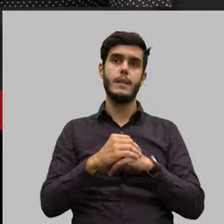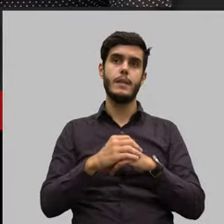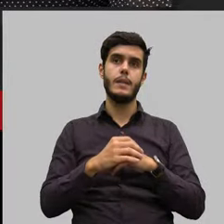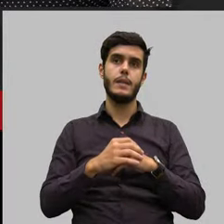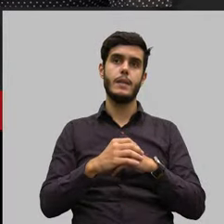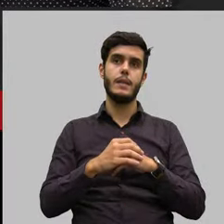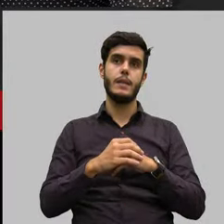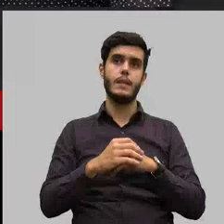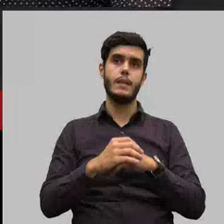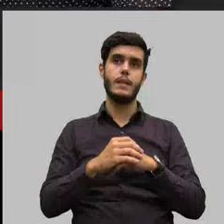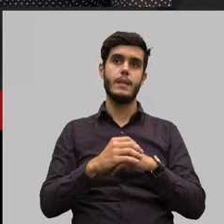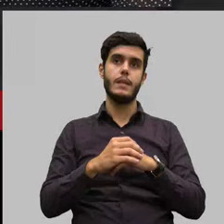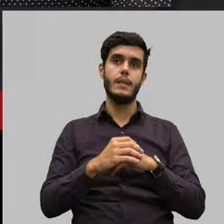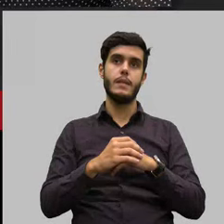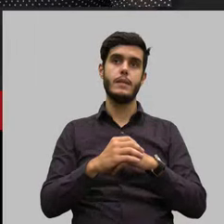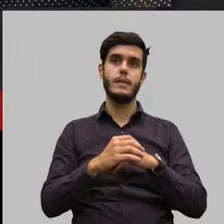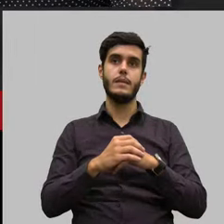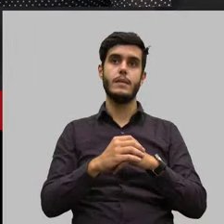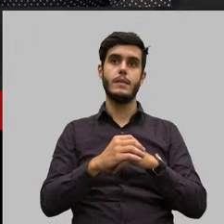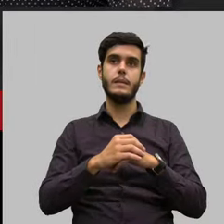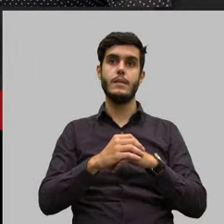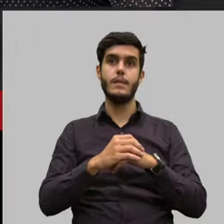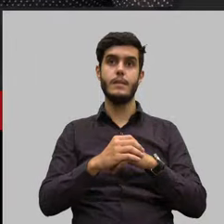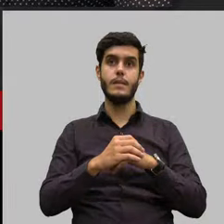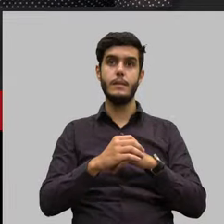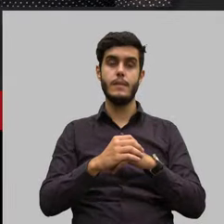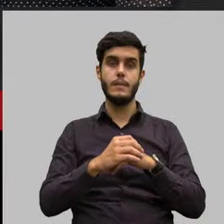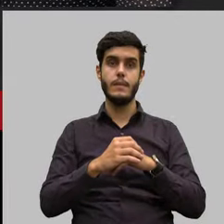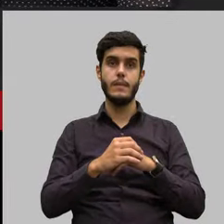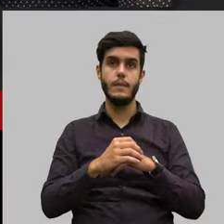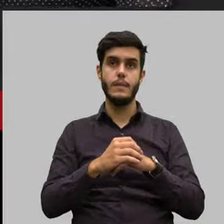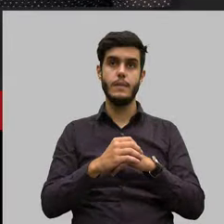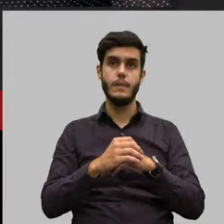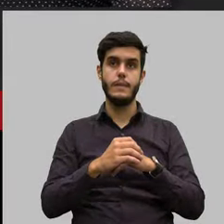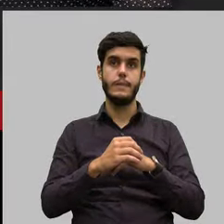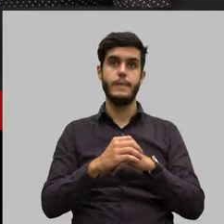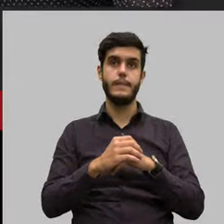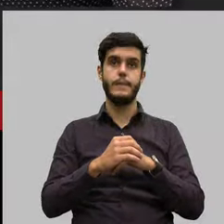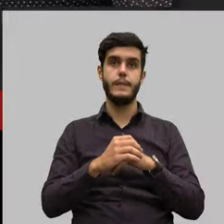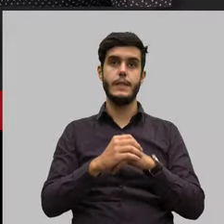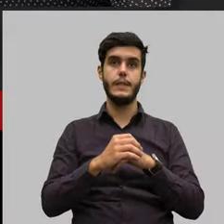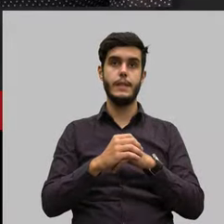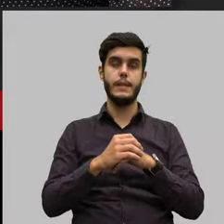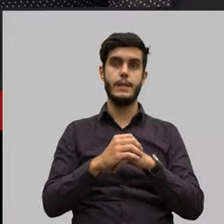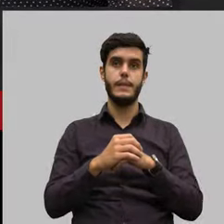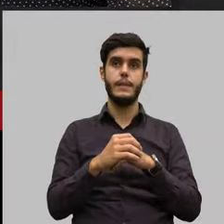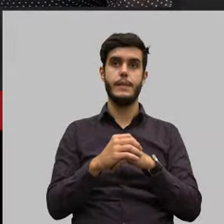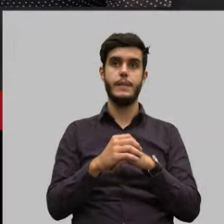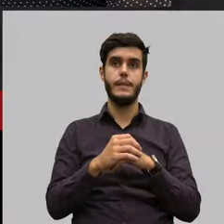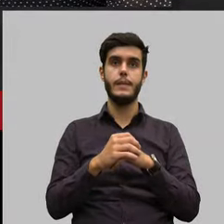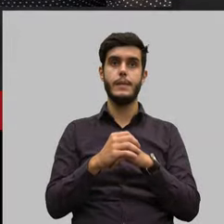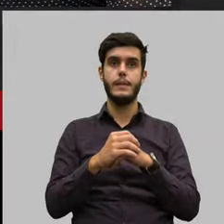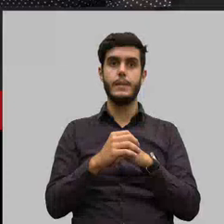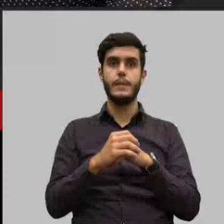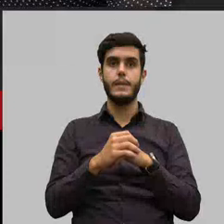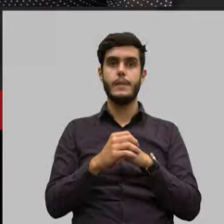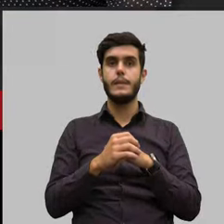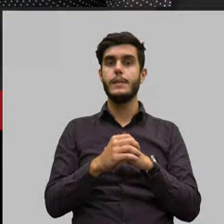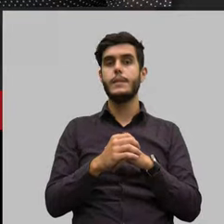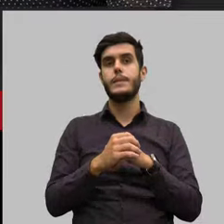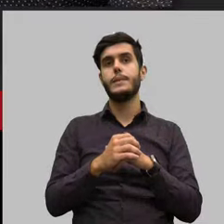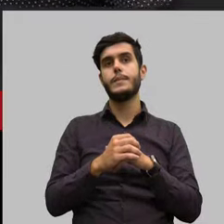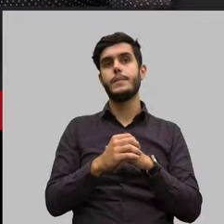indo mais rápido que os slides sempre faço isso eh o repasso da segunda